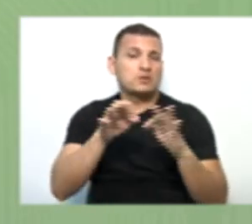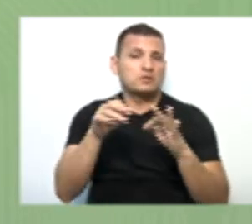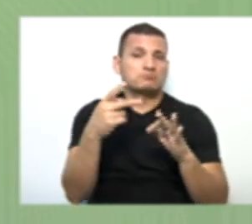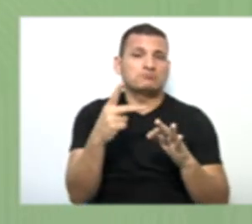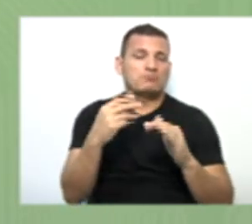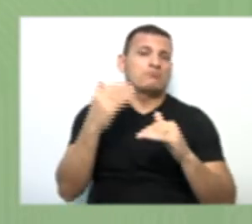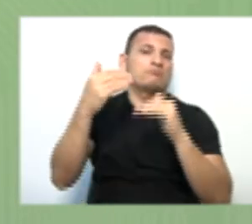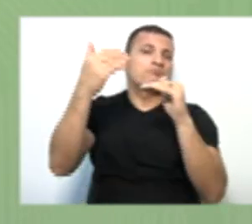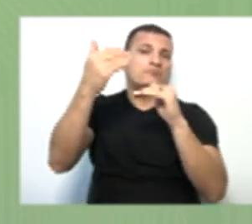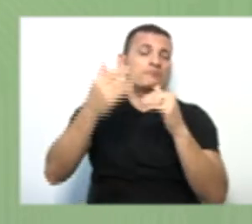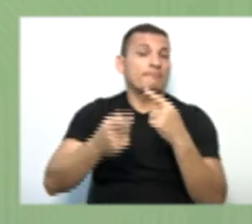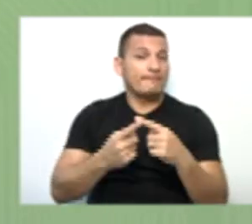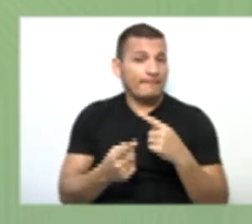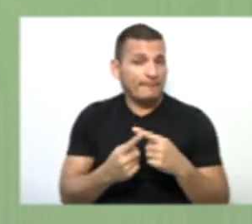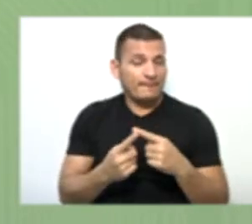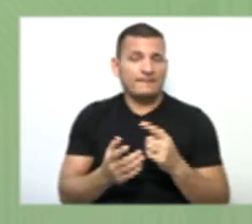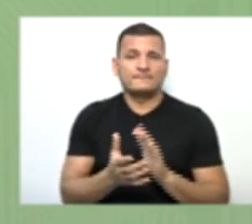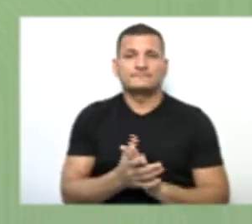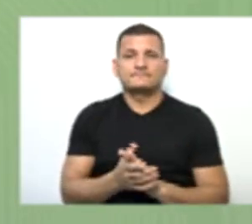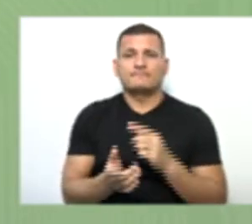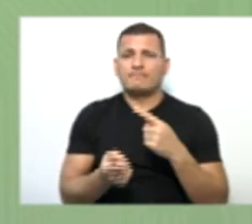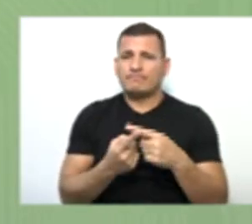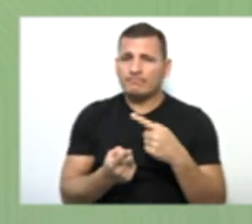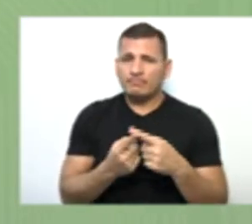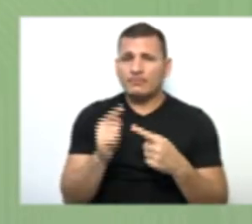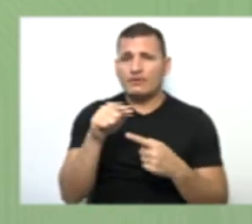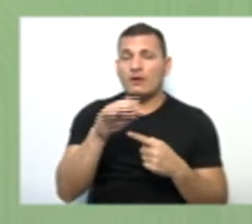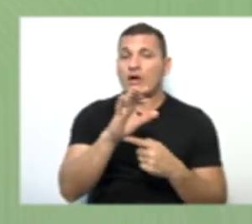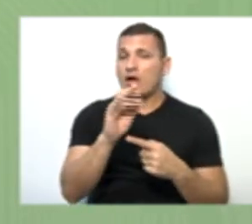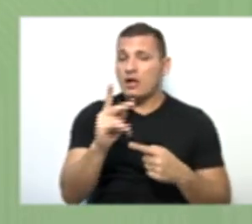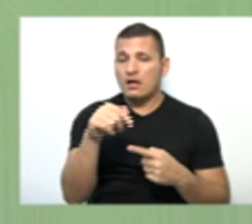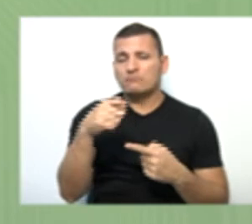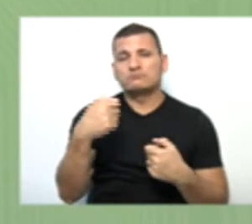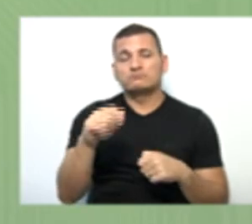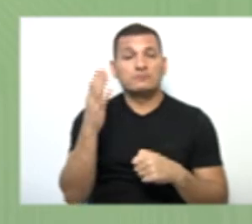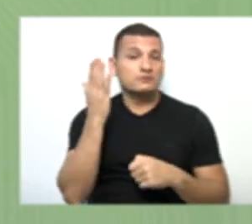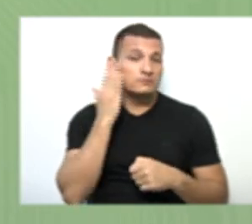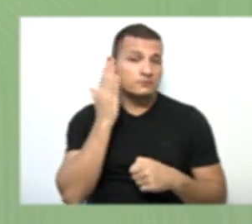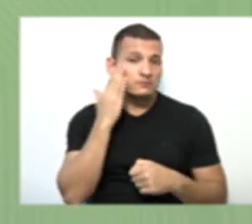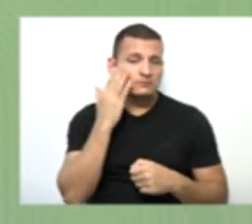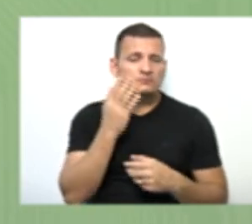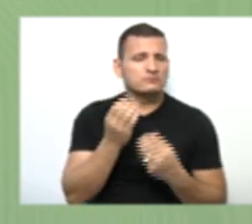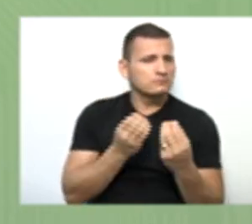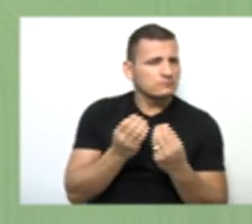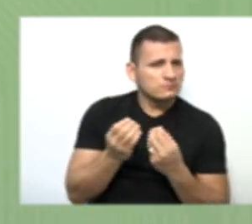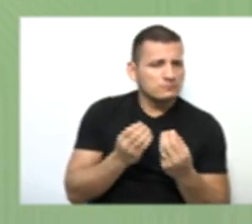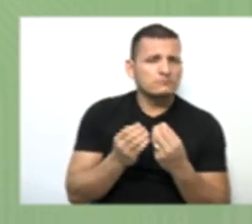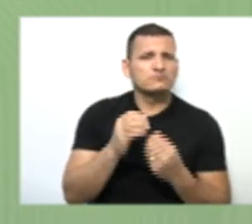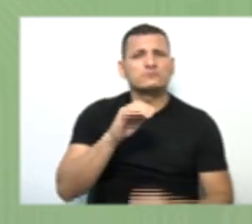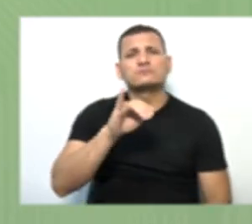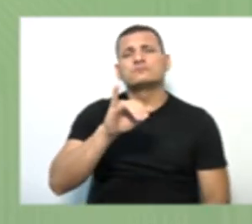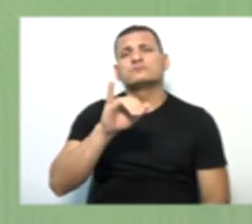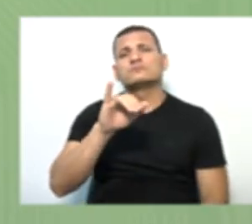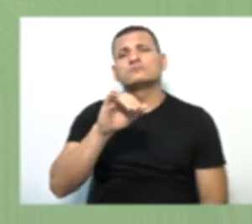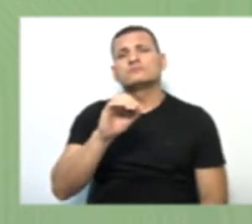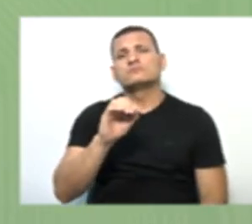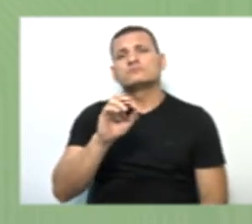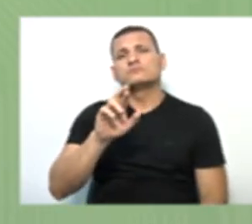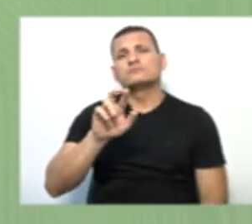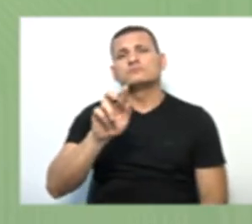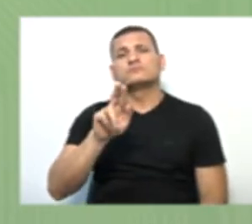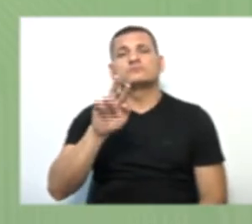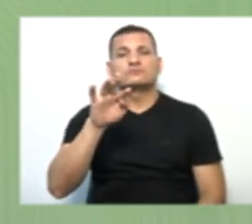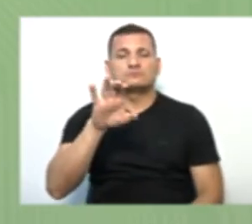ela precisa saber quanto que foi produzido de iogurte em determinado período. Bom, esse